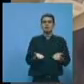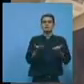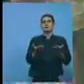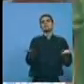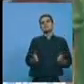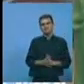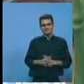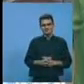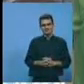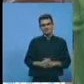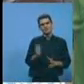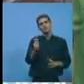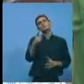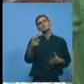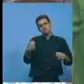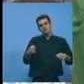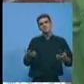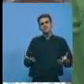precisa?